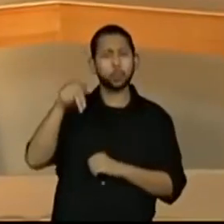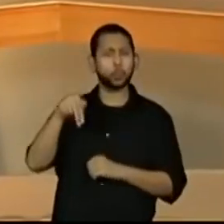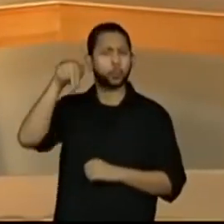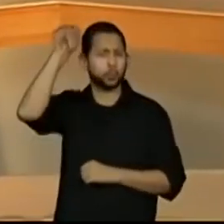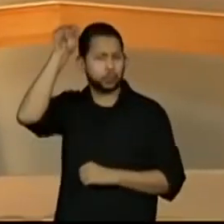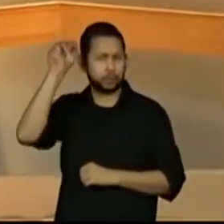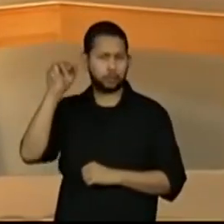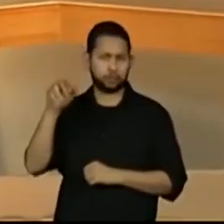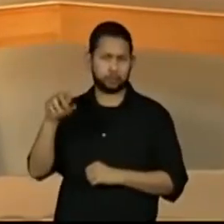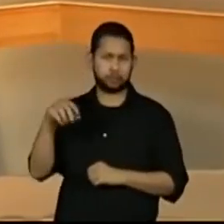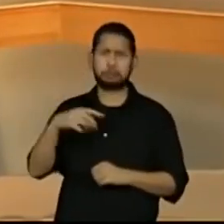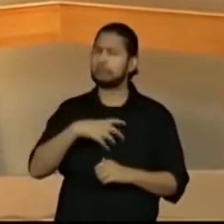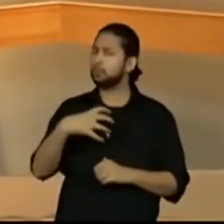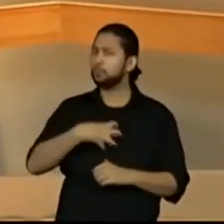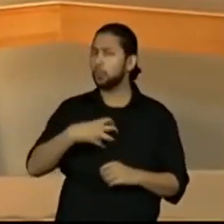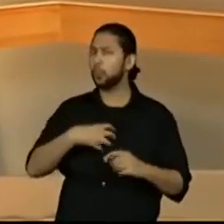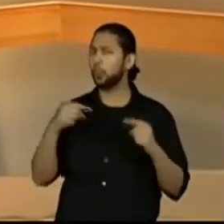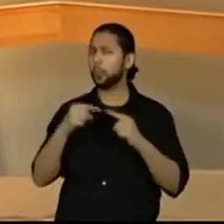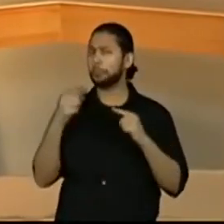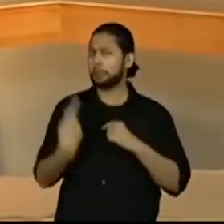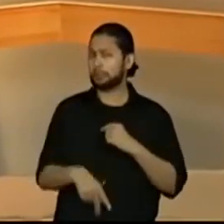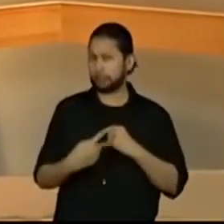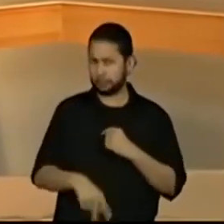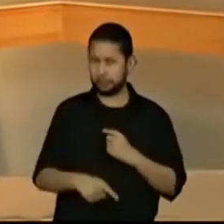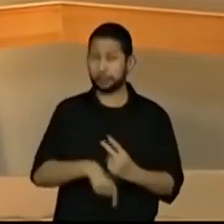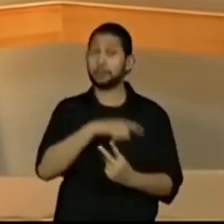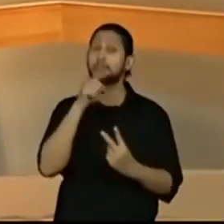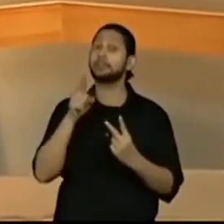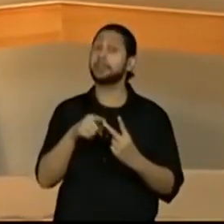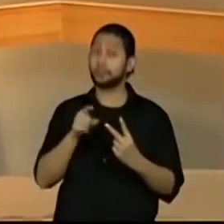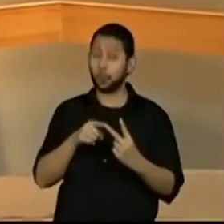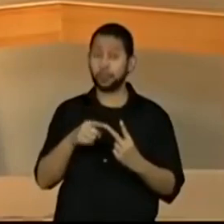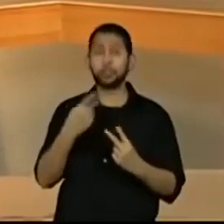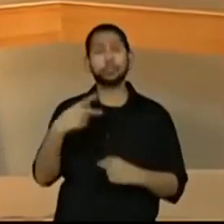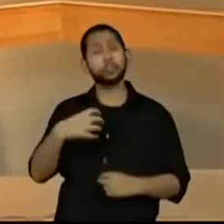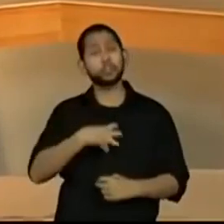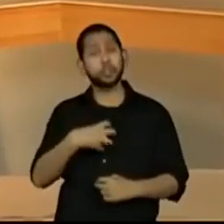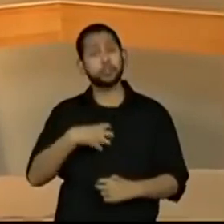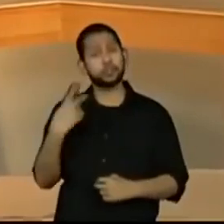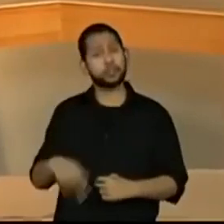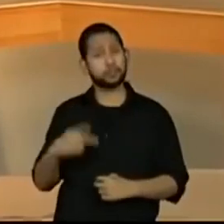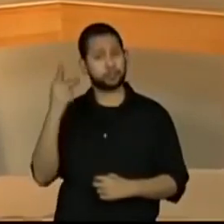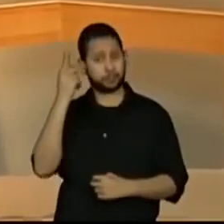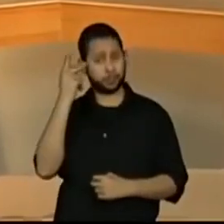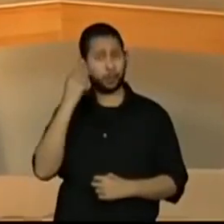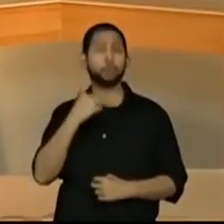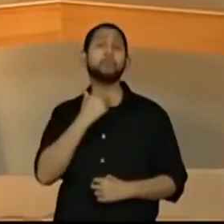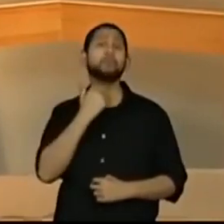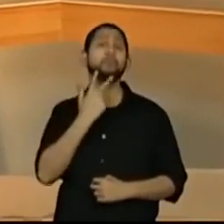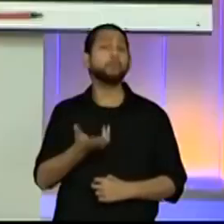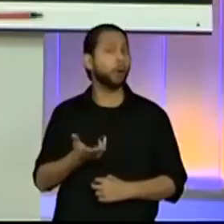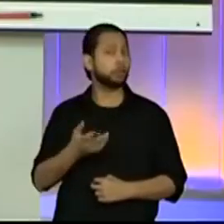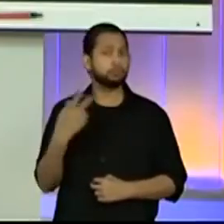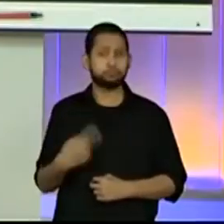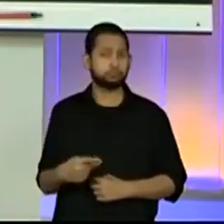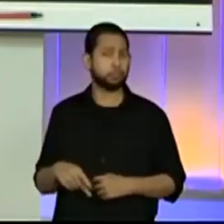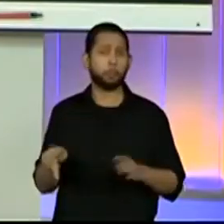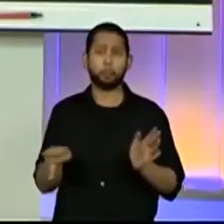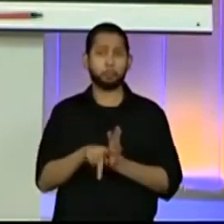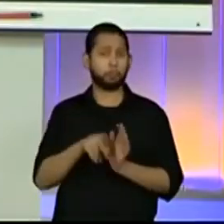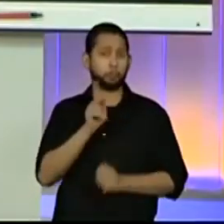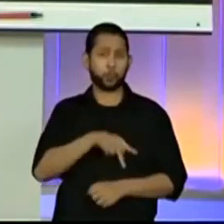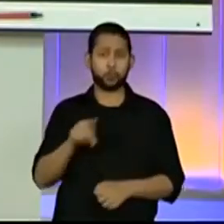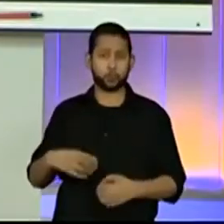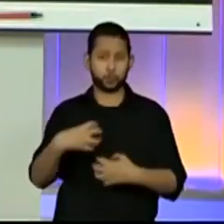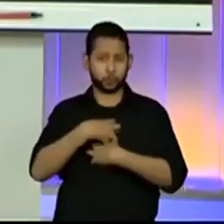belíssimo, e tem absolutamente tudo a ver com o cordel, e no outro momento eu vou ler com a minha voz mesmo, meu sotaque de professora paulistana